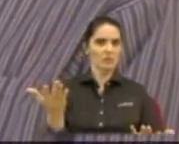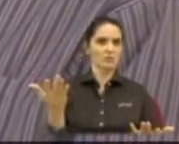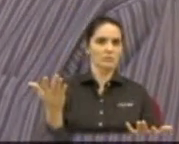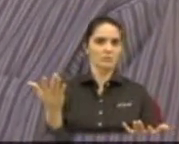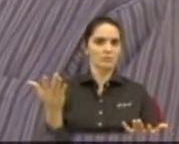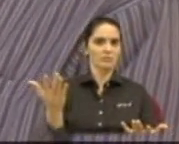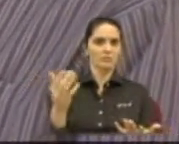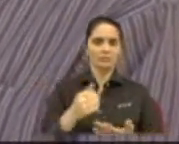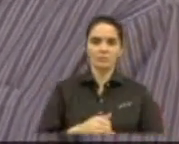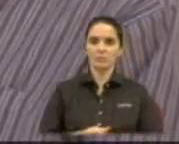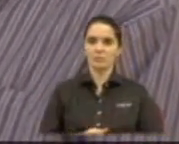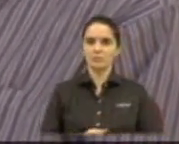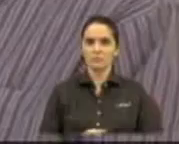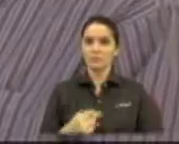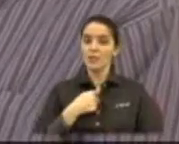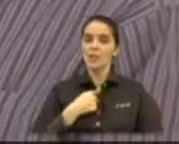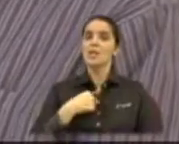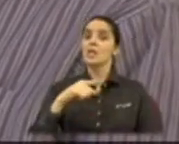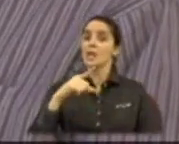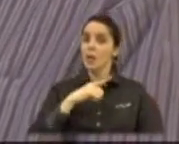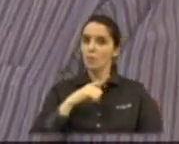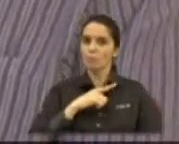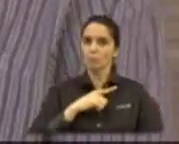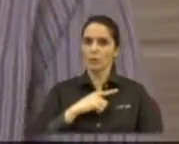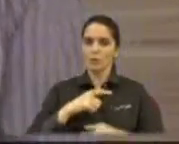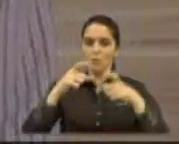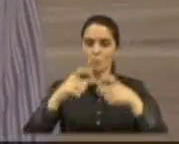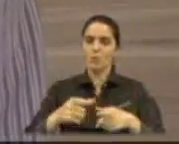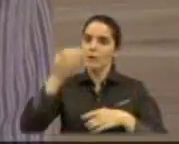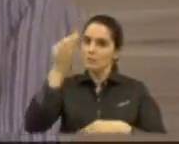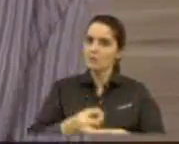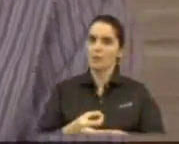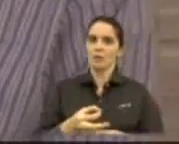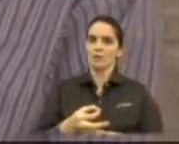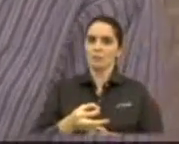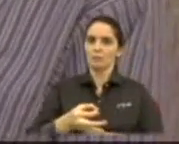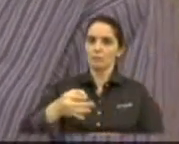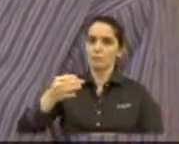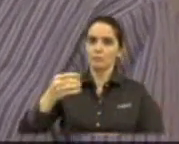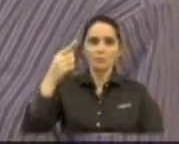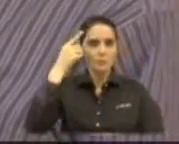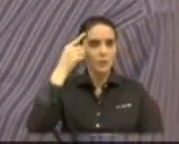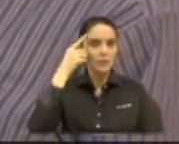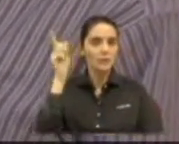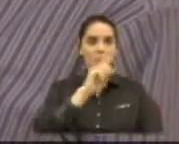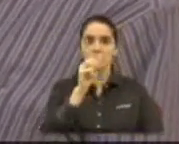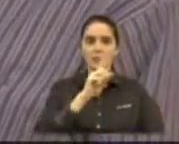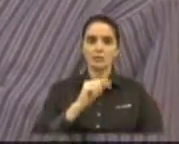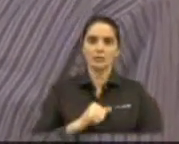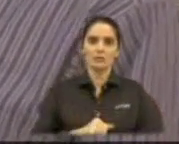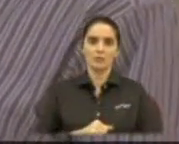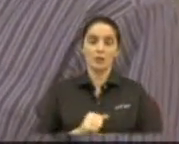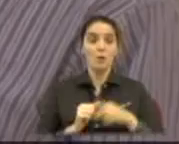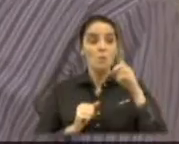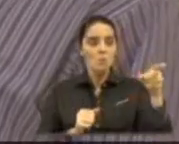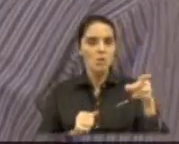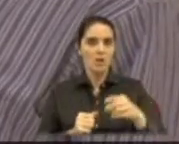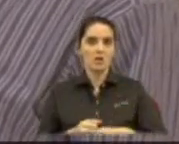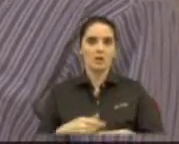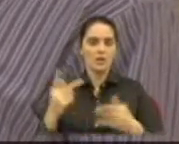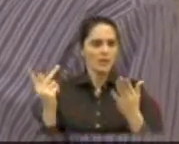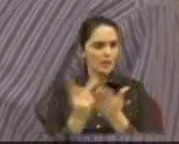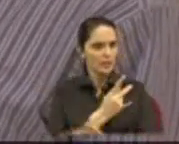tenho isso que ela falou no lugar certo, não é na minha cabeça, não. Que se alguém tem alguma coisa errada, é ela, e fala desse